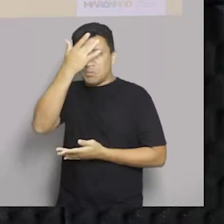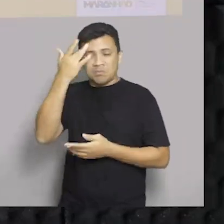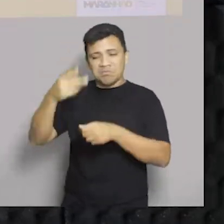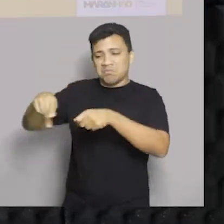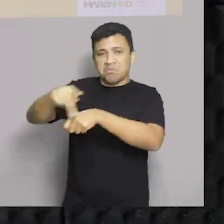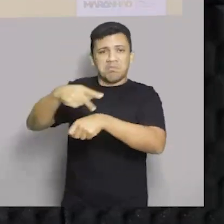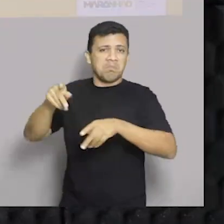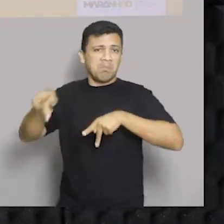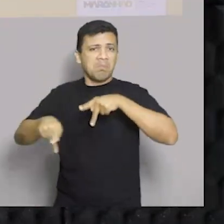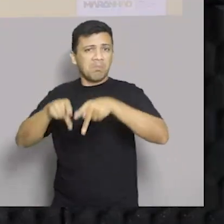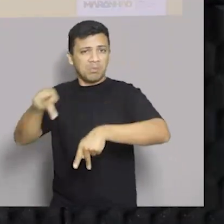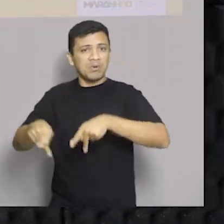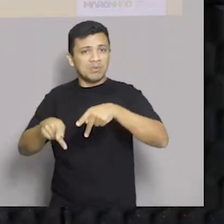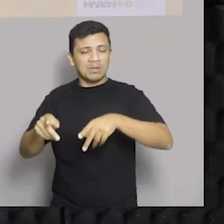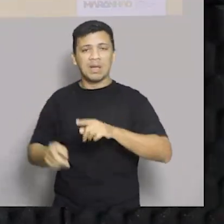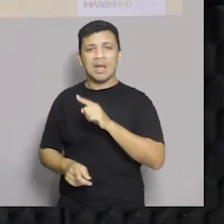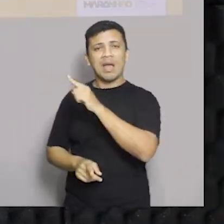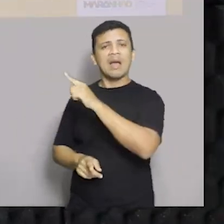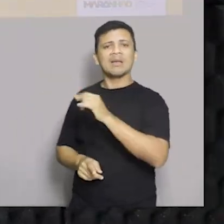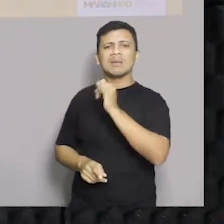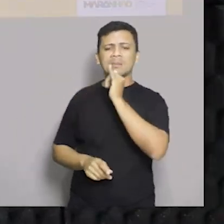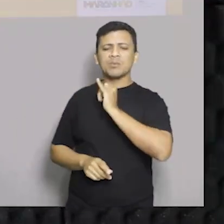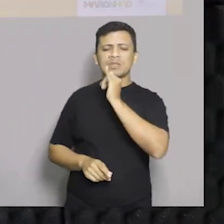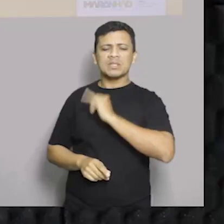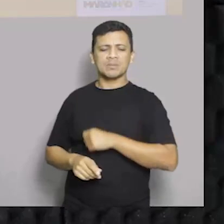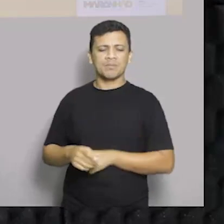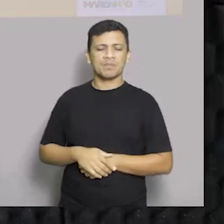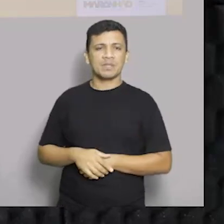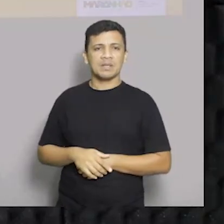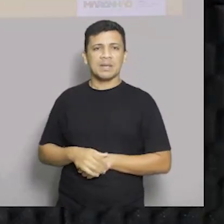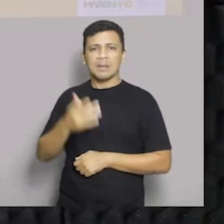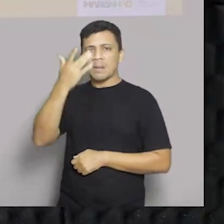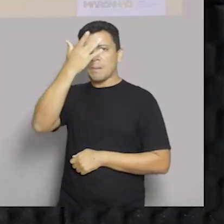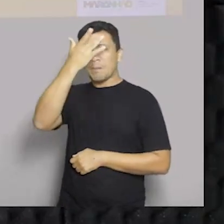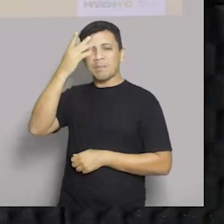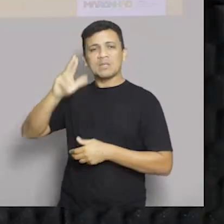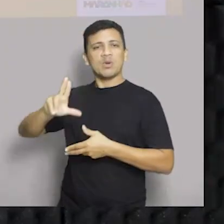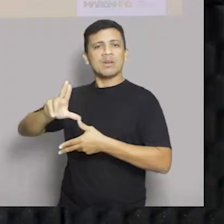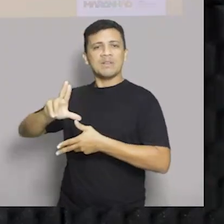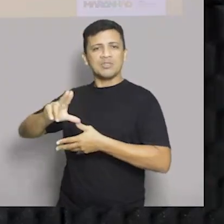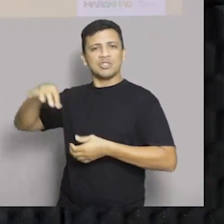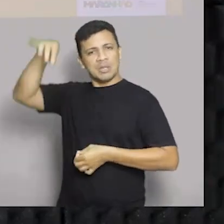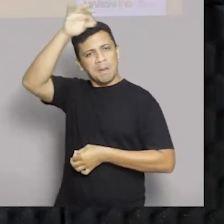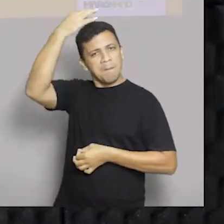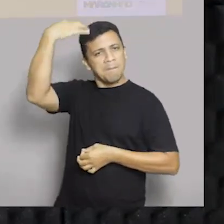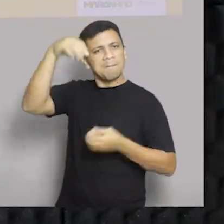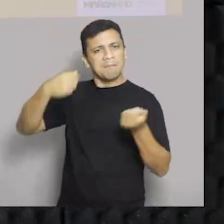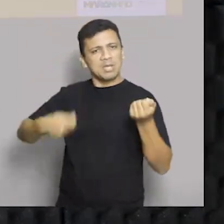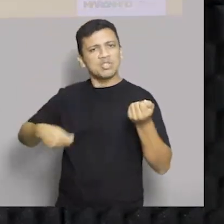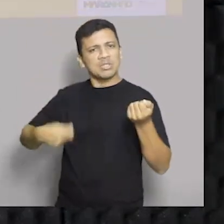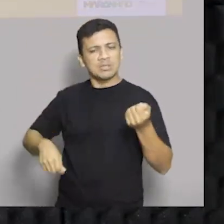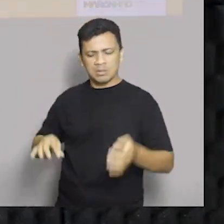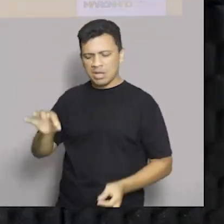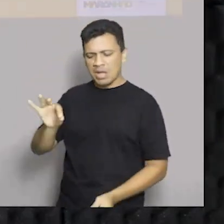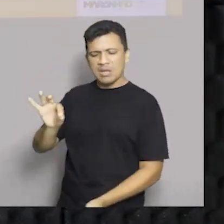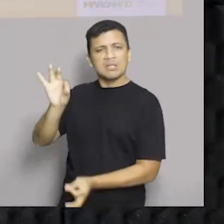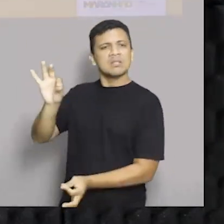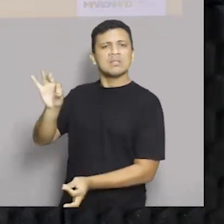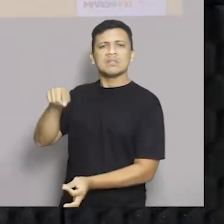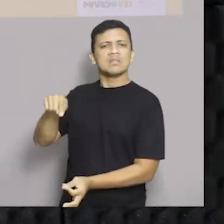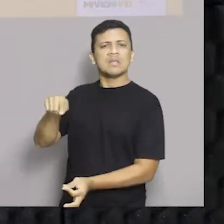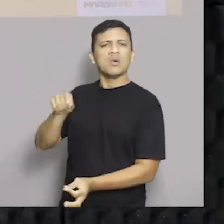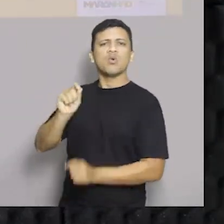determinado povo. Aqui, por exemplo, nós temos um latino, um mexicano. O que ele está segurando no pôster